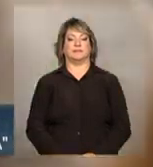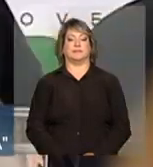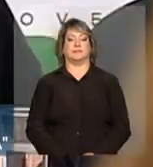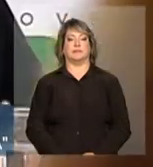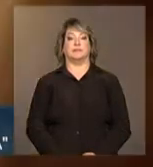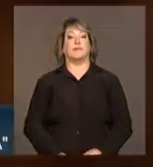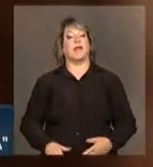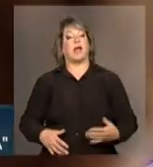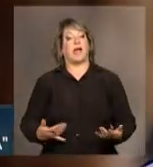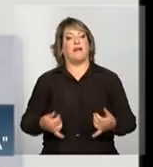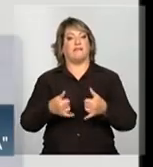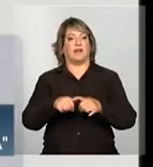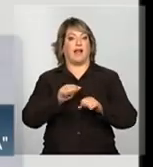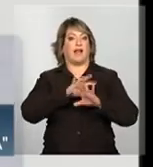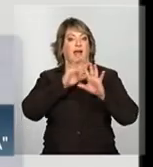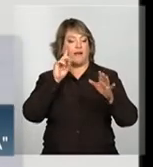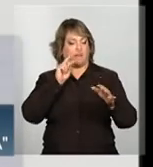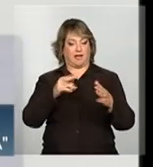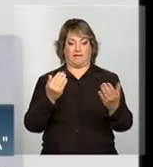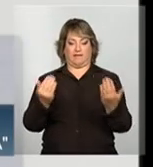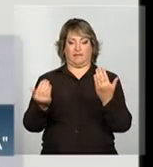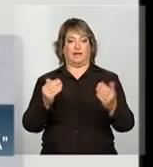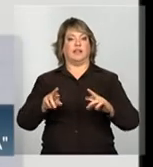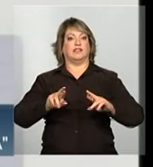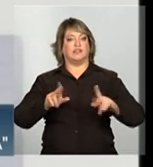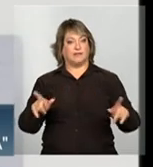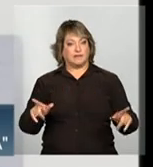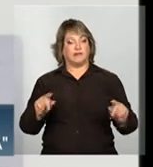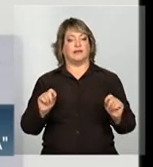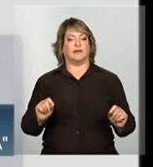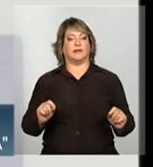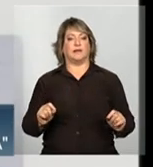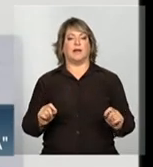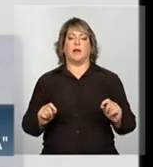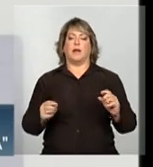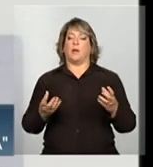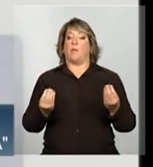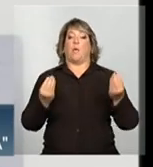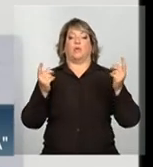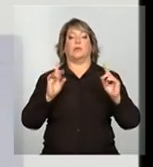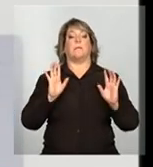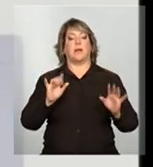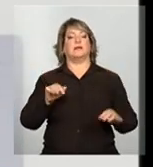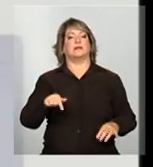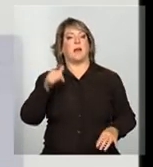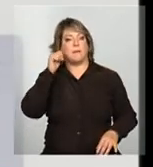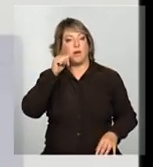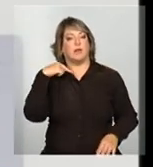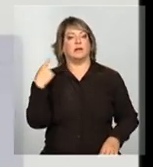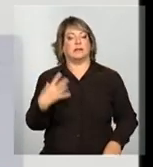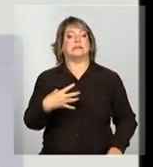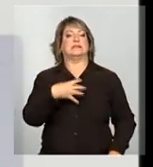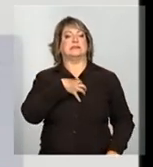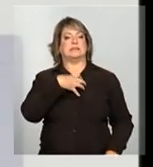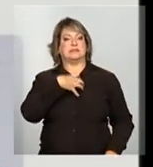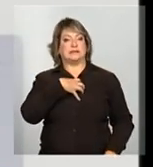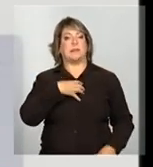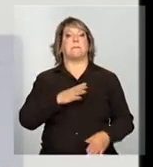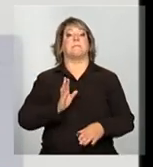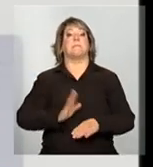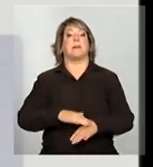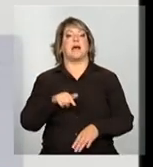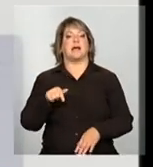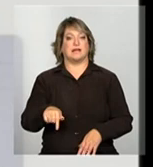Aí fica bem claro a diferença que, embora não seja muita, as mulheres sentem efetivamente mais essa